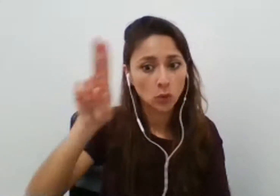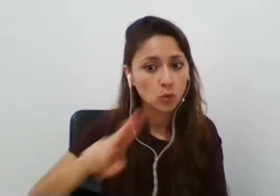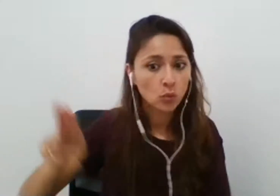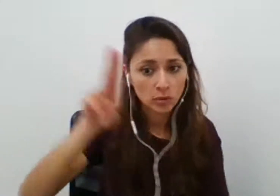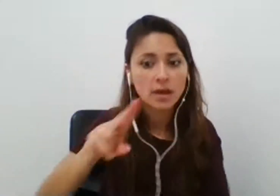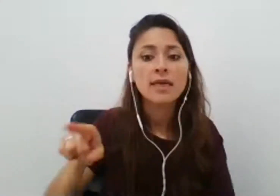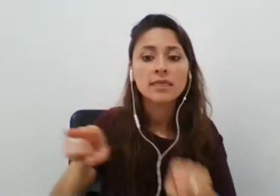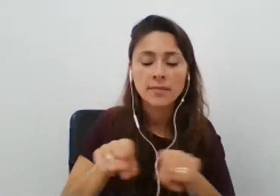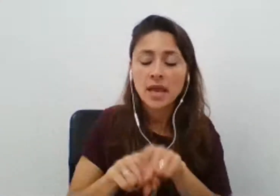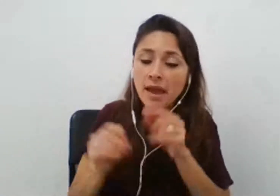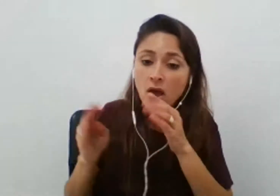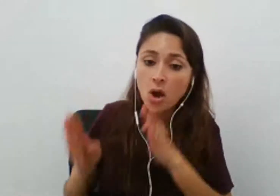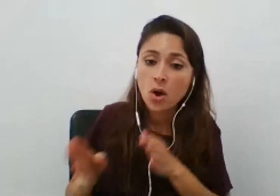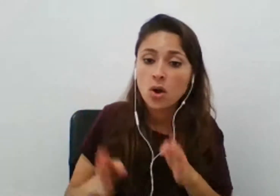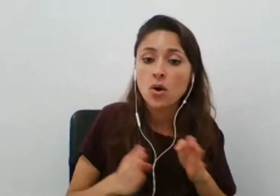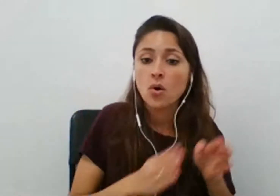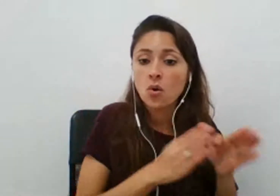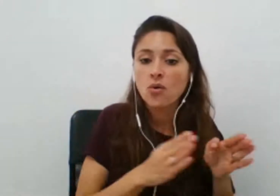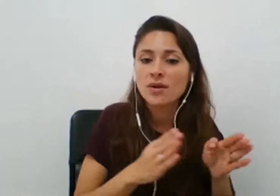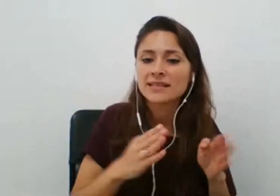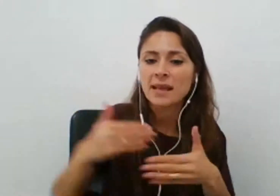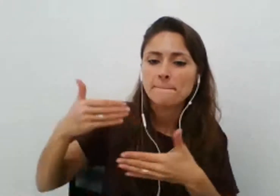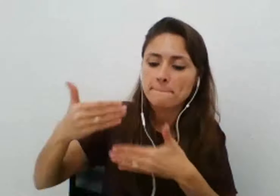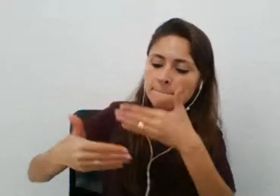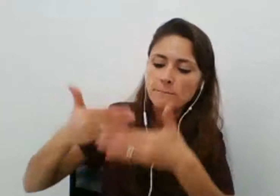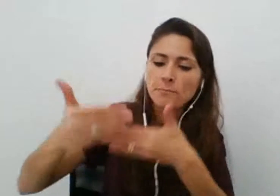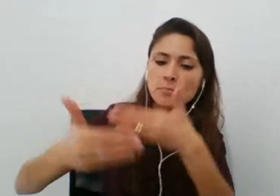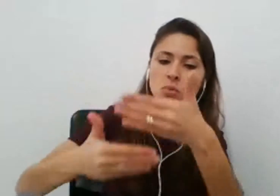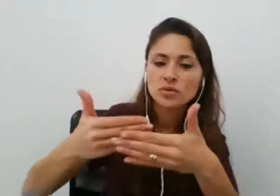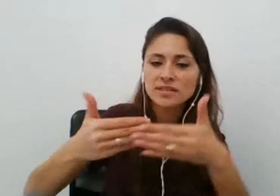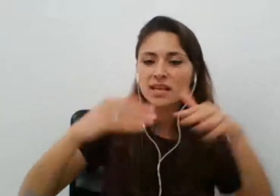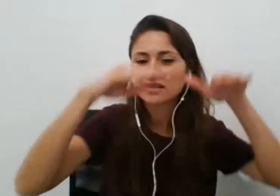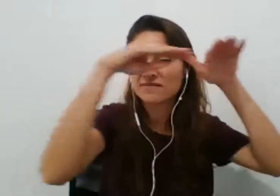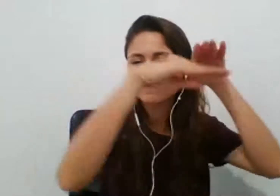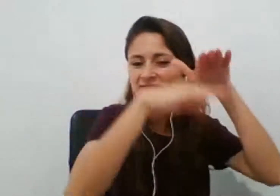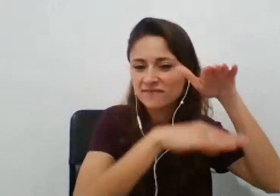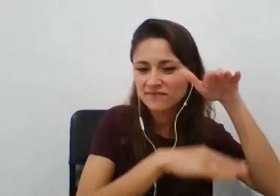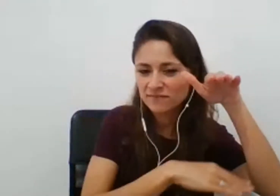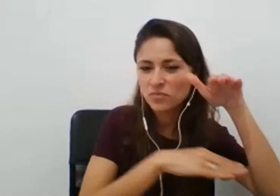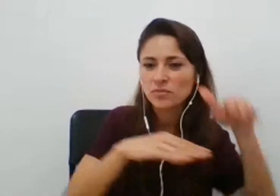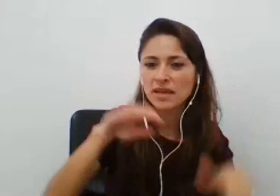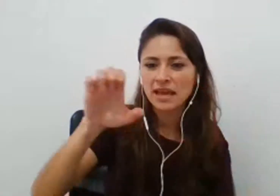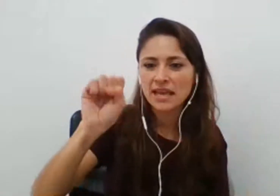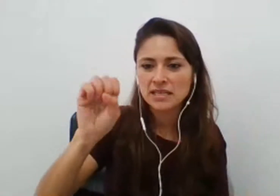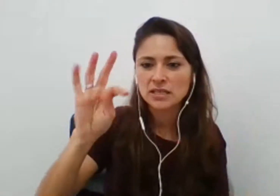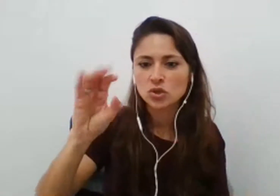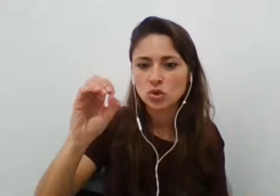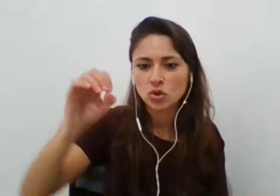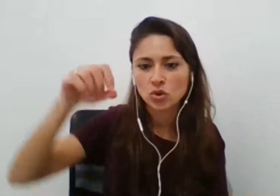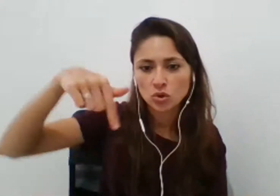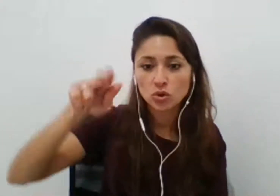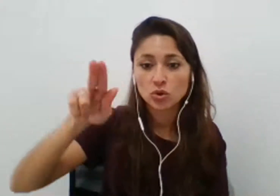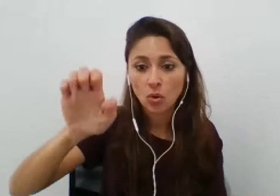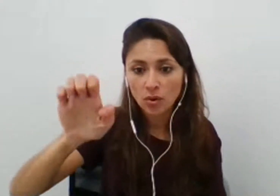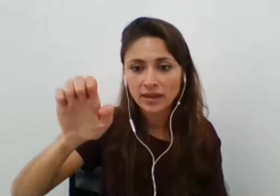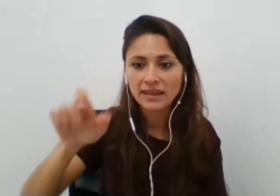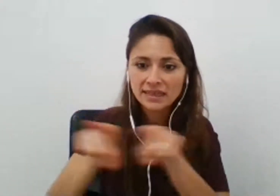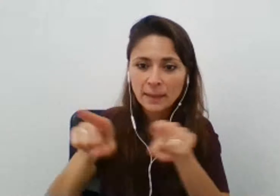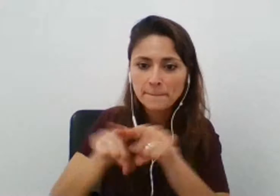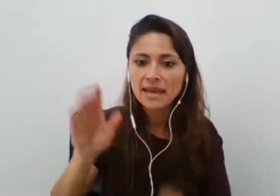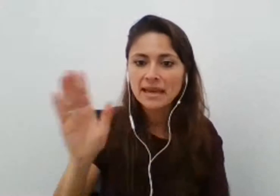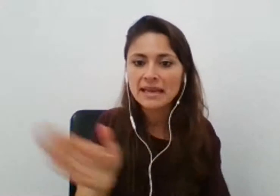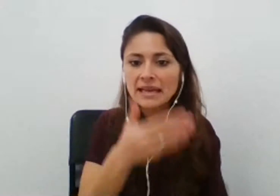e organizamos também todo o processo de estoques intermediários da linha de produção, da linha de manufatura, através dessa ferramenta.